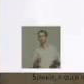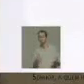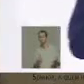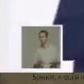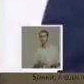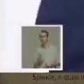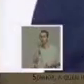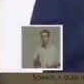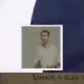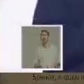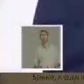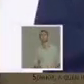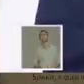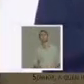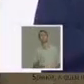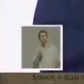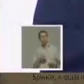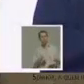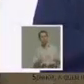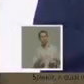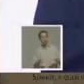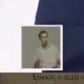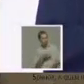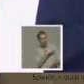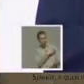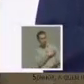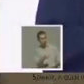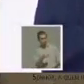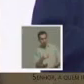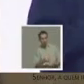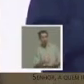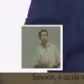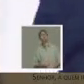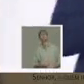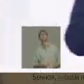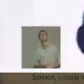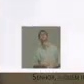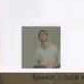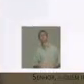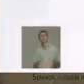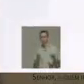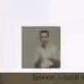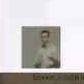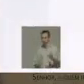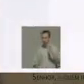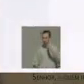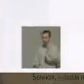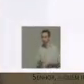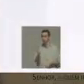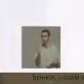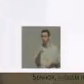Por que esse menino resolveu ir embora para um país